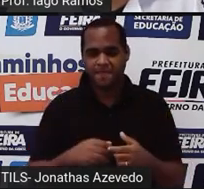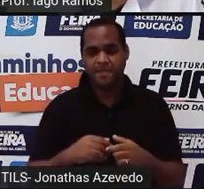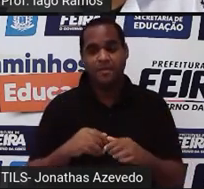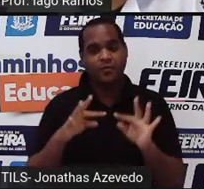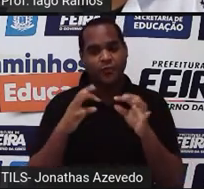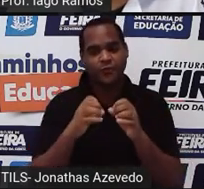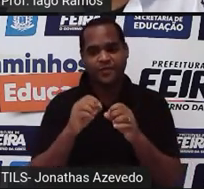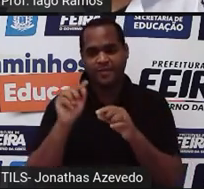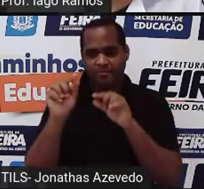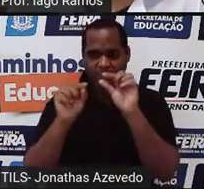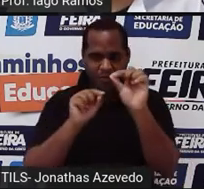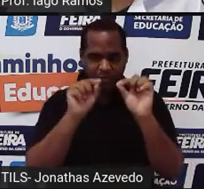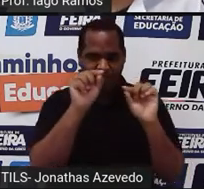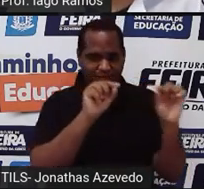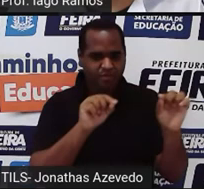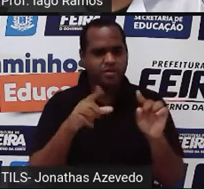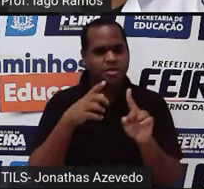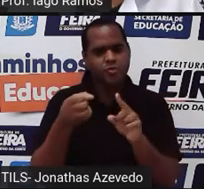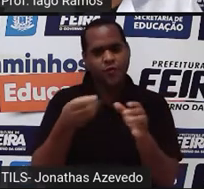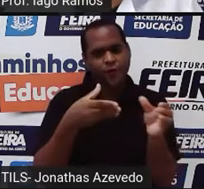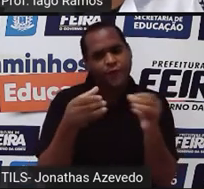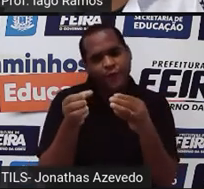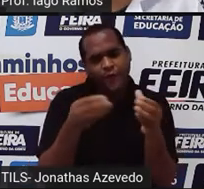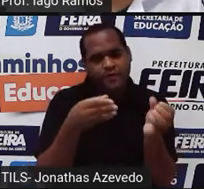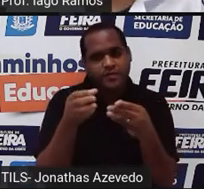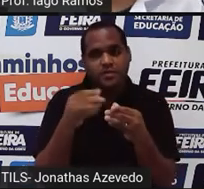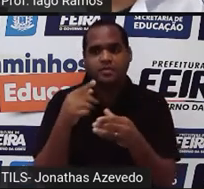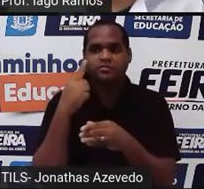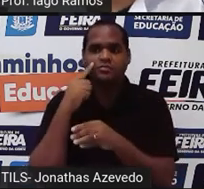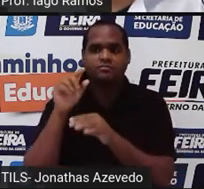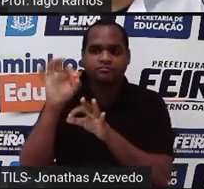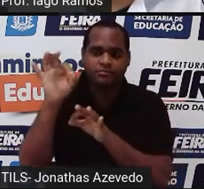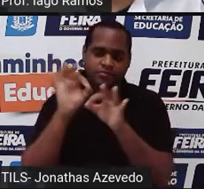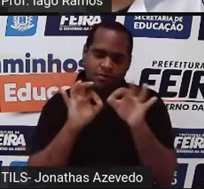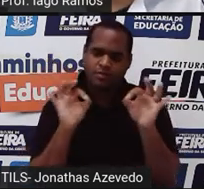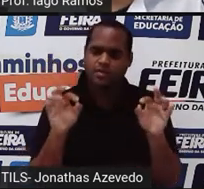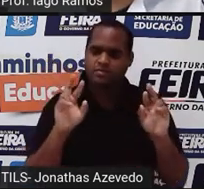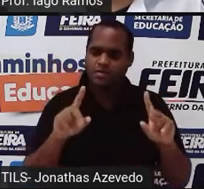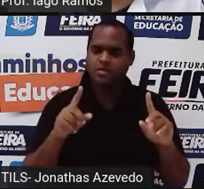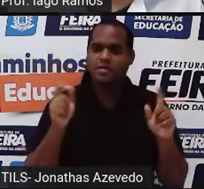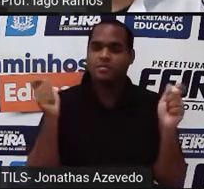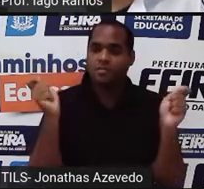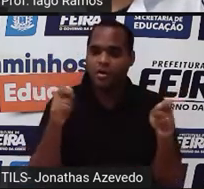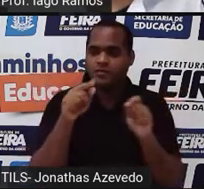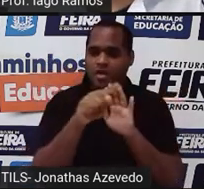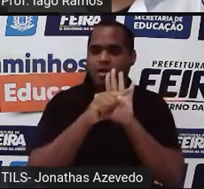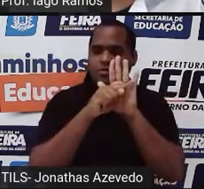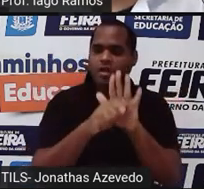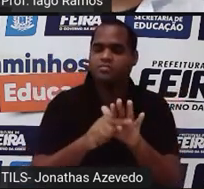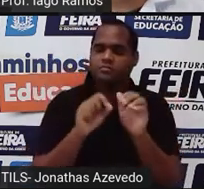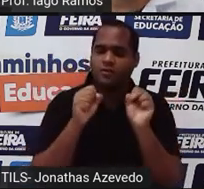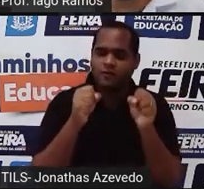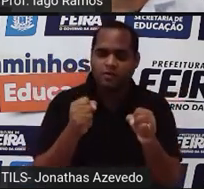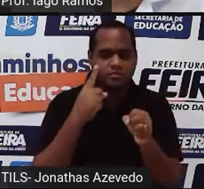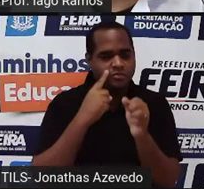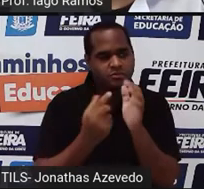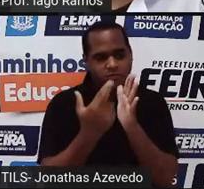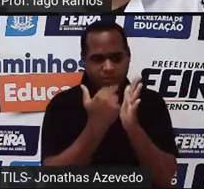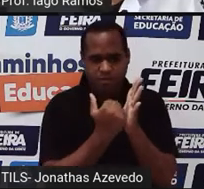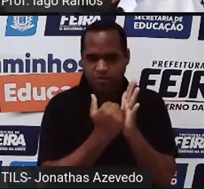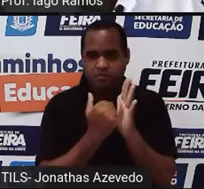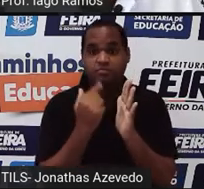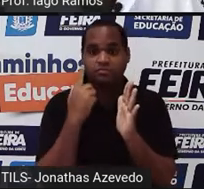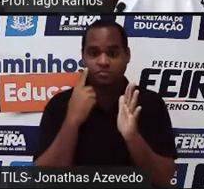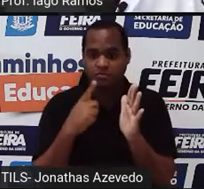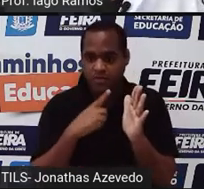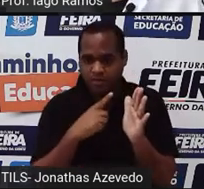Todos esses pontos, esses novos pontos construídos do outro lado, vão me ajudar a construir a imagem dessa figura que já está